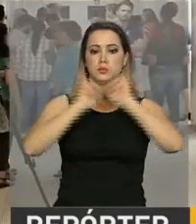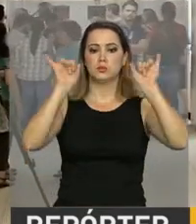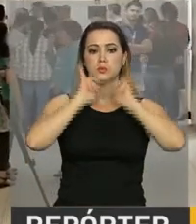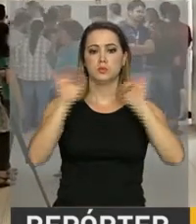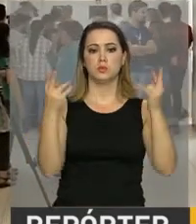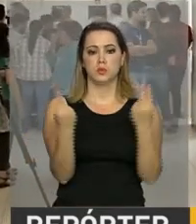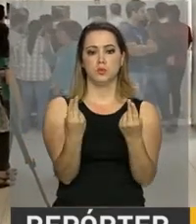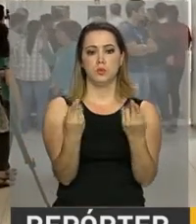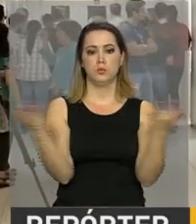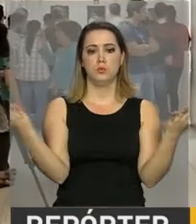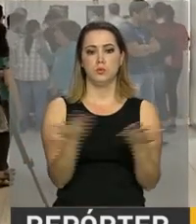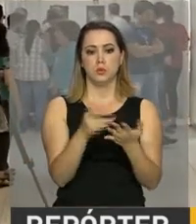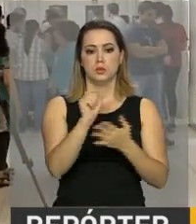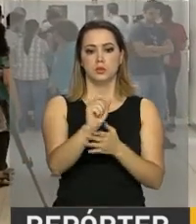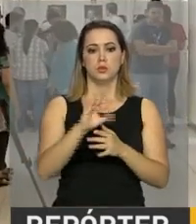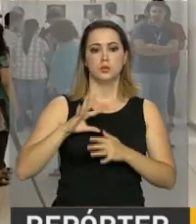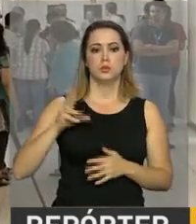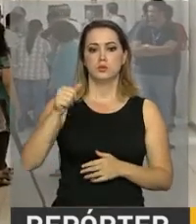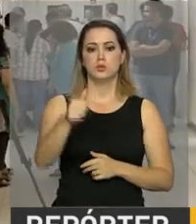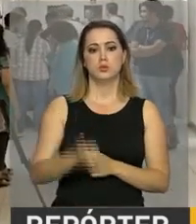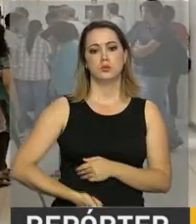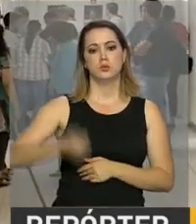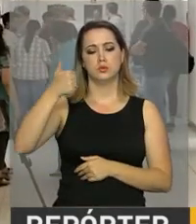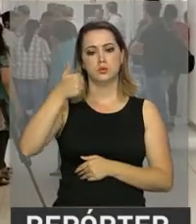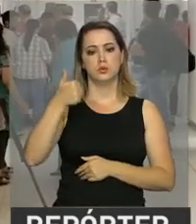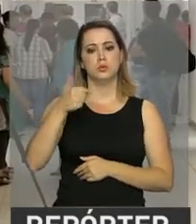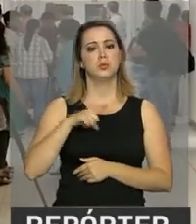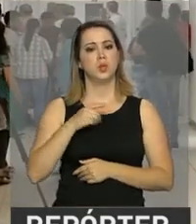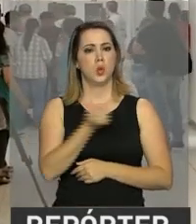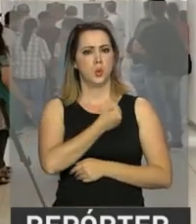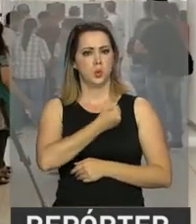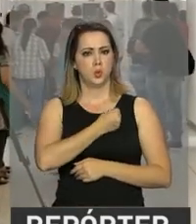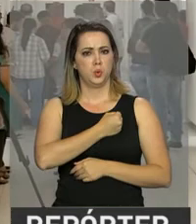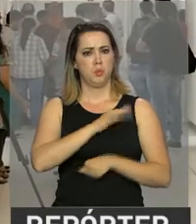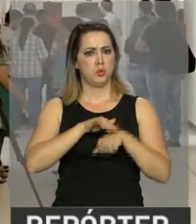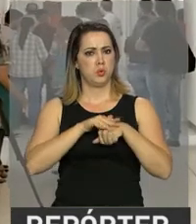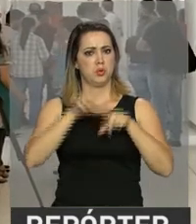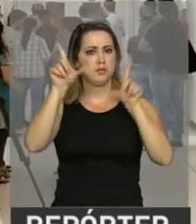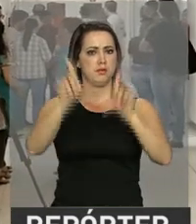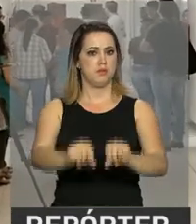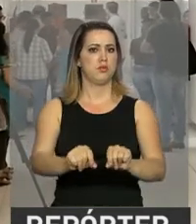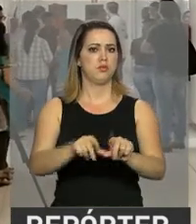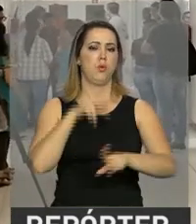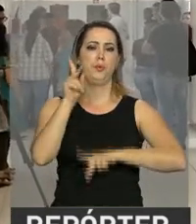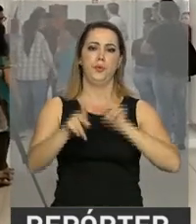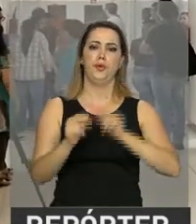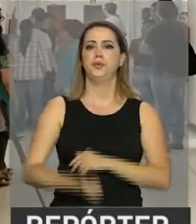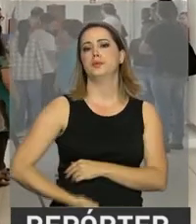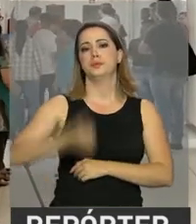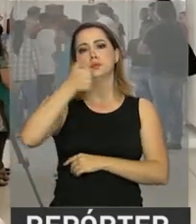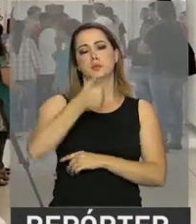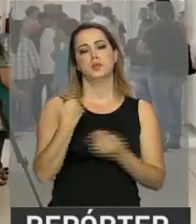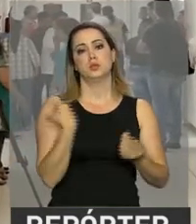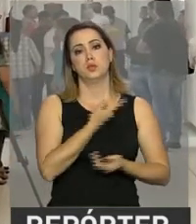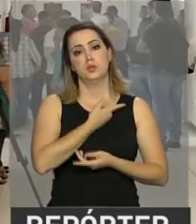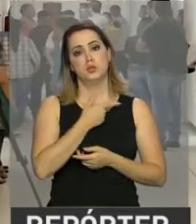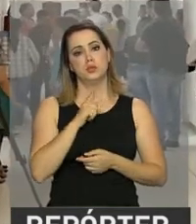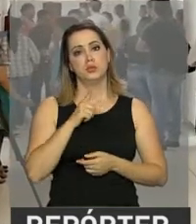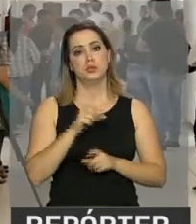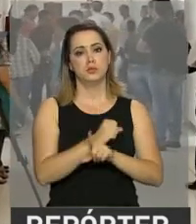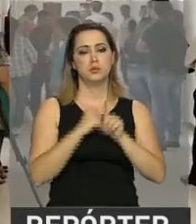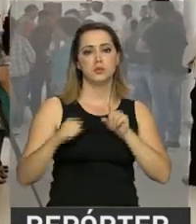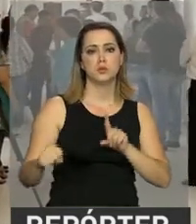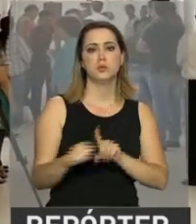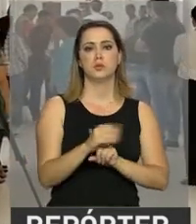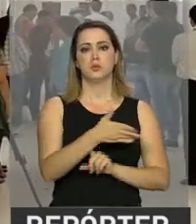hoje, tudo melhora, os índices abaixam, o povo melhora e com isso nós temos uma